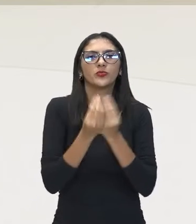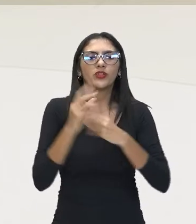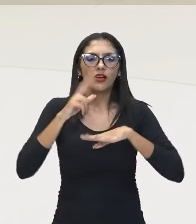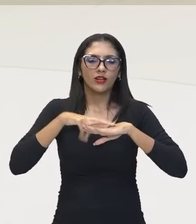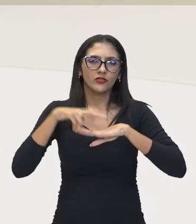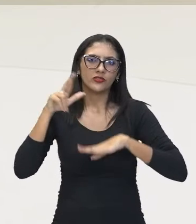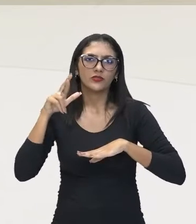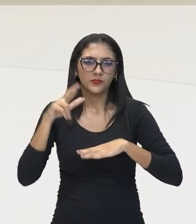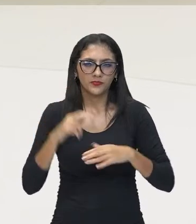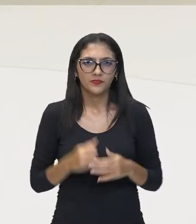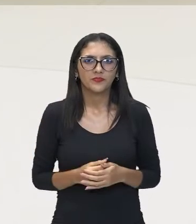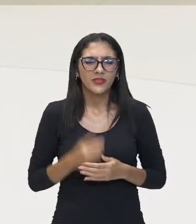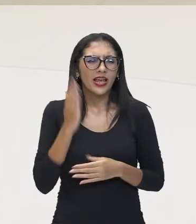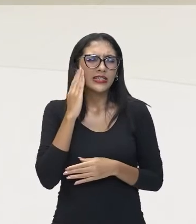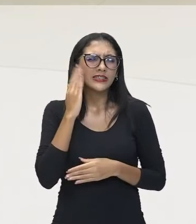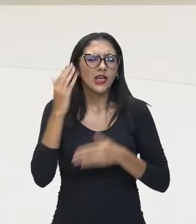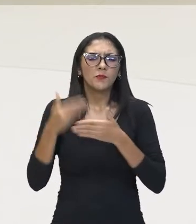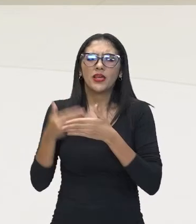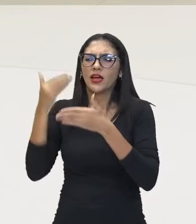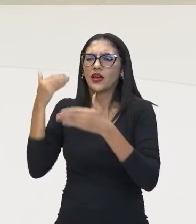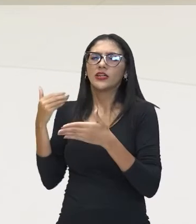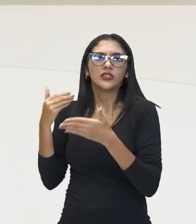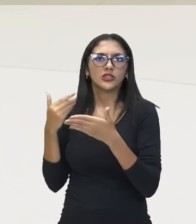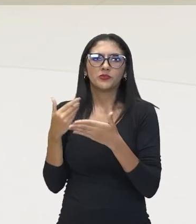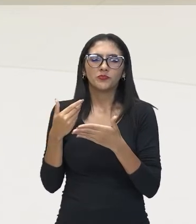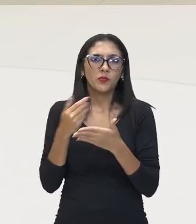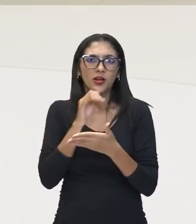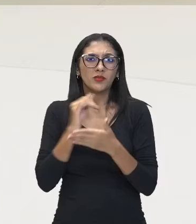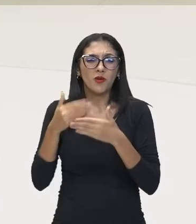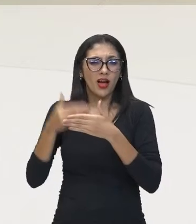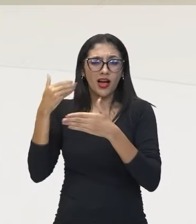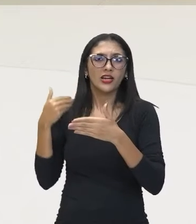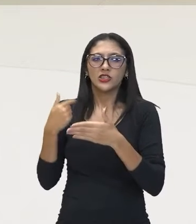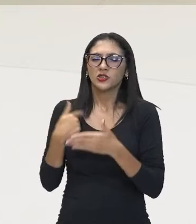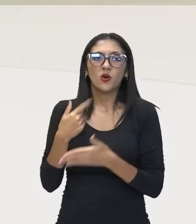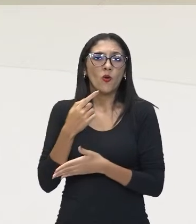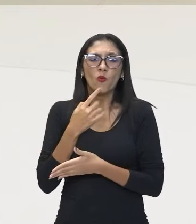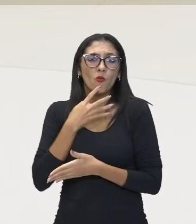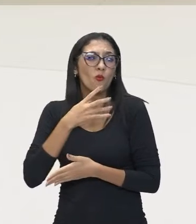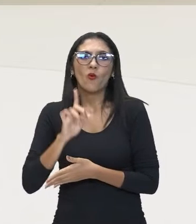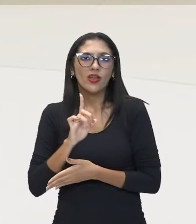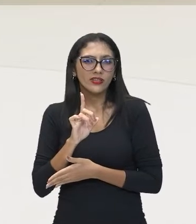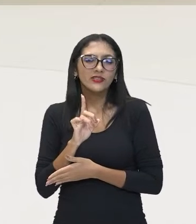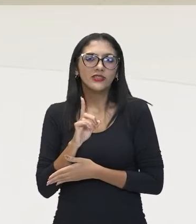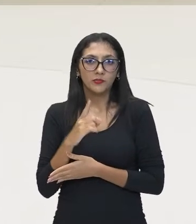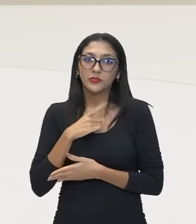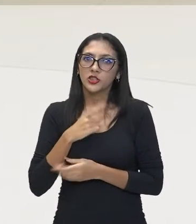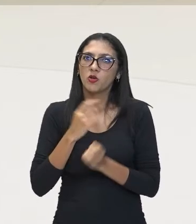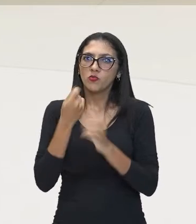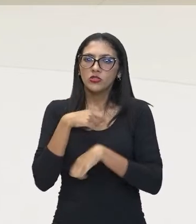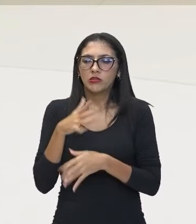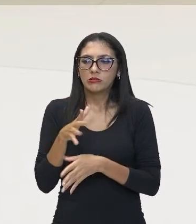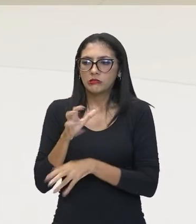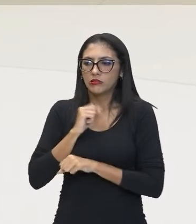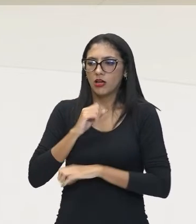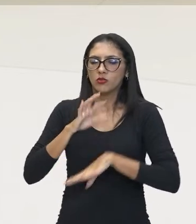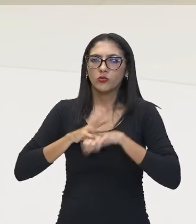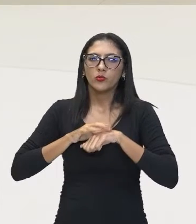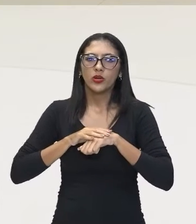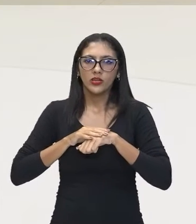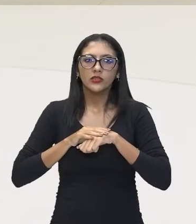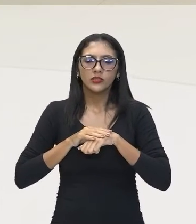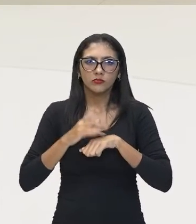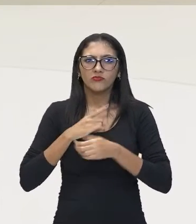época, logicamente, não se sabia que eram elementos que poderiam ali desenvolver doenças, como é o caso da